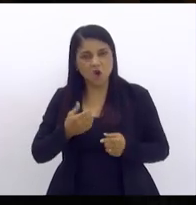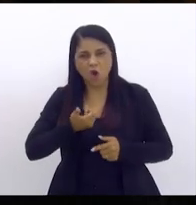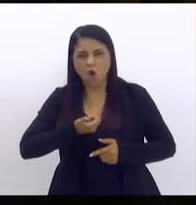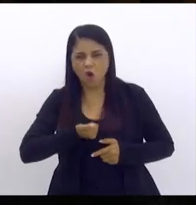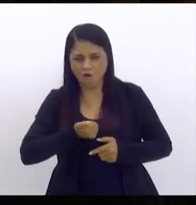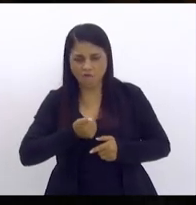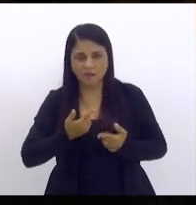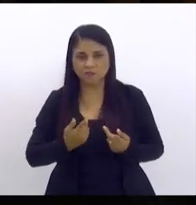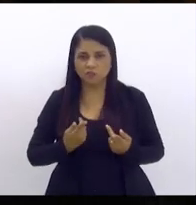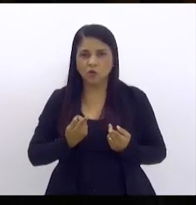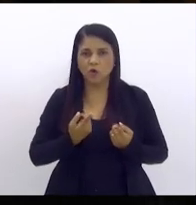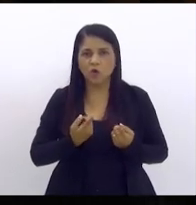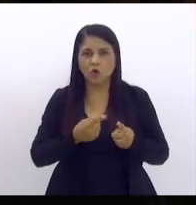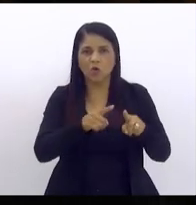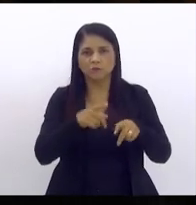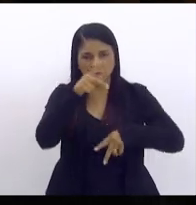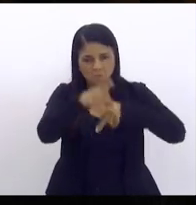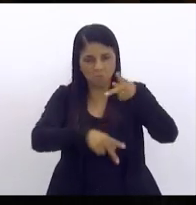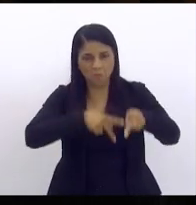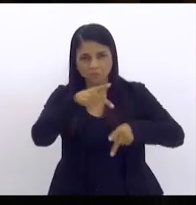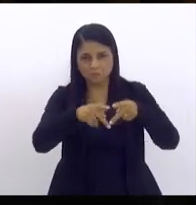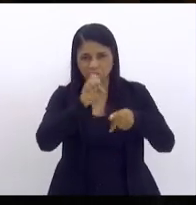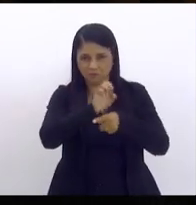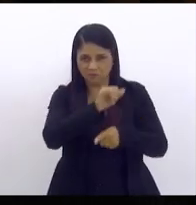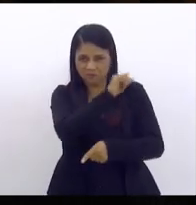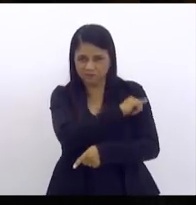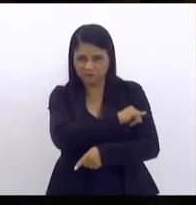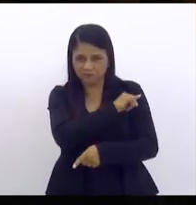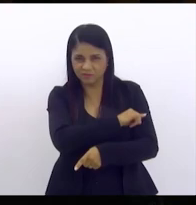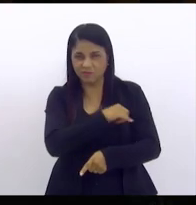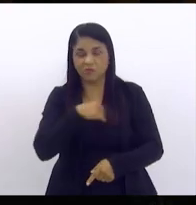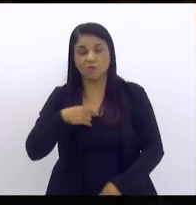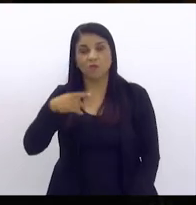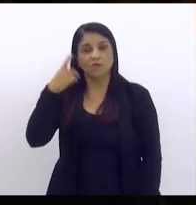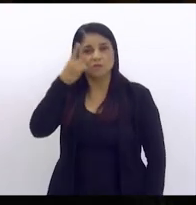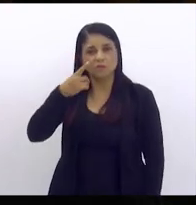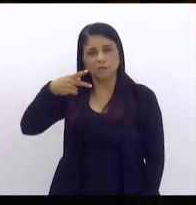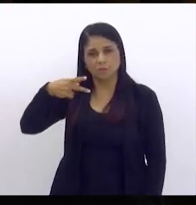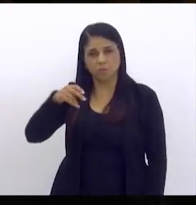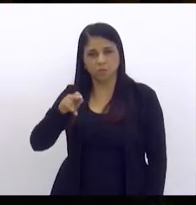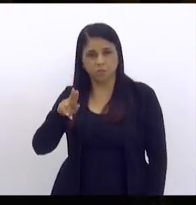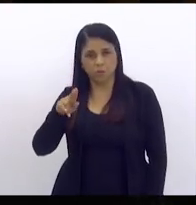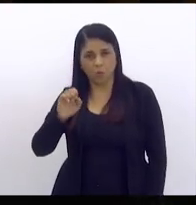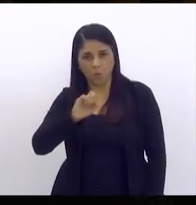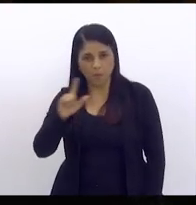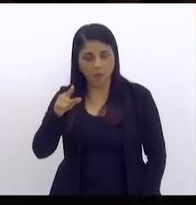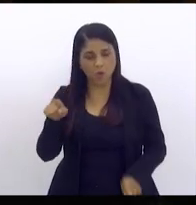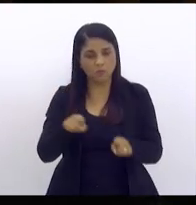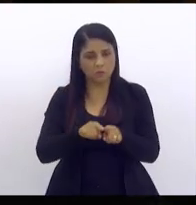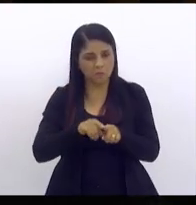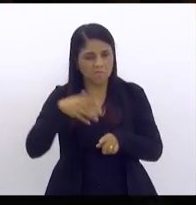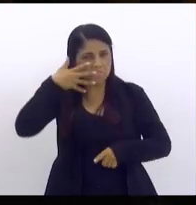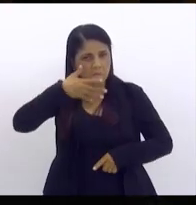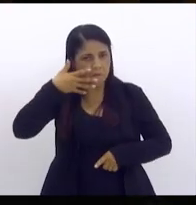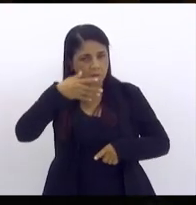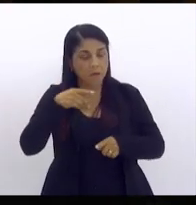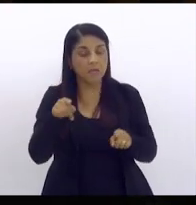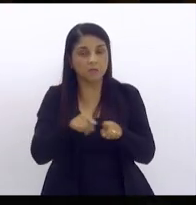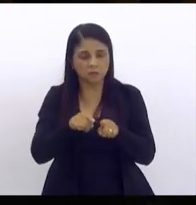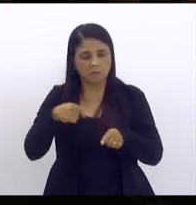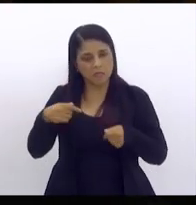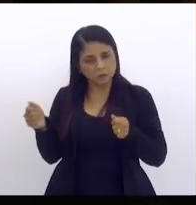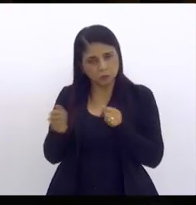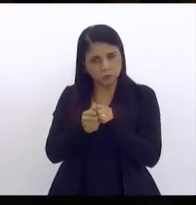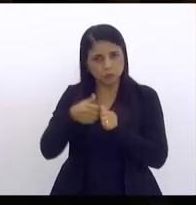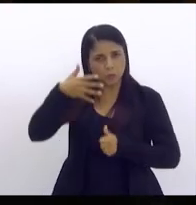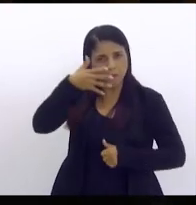Janeiro. Deputado Pobel, na oportunidade, foi bem preciso na fala, eu também fiz uma intervenção e disse o seguinte: